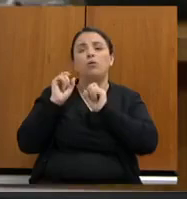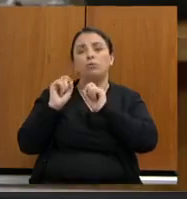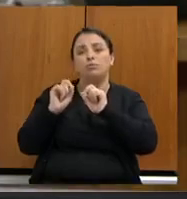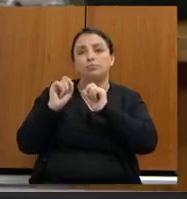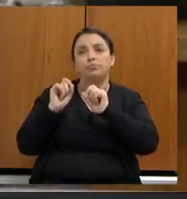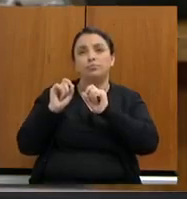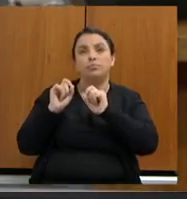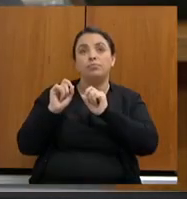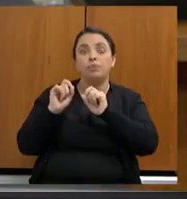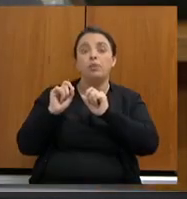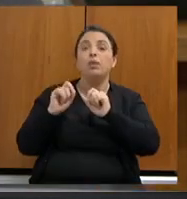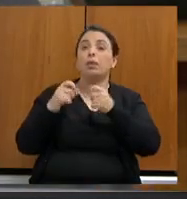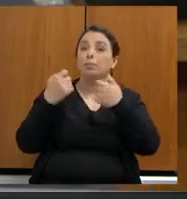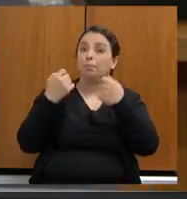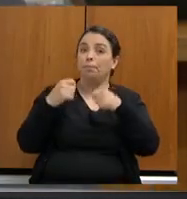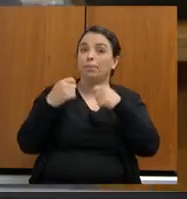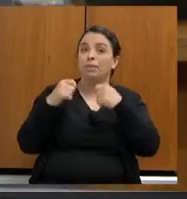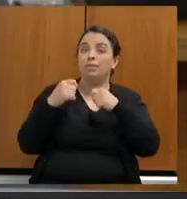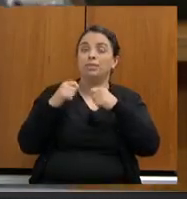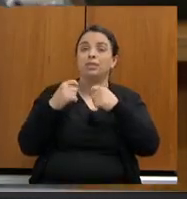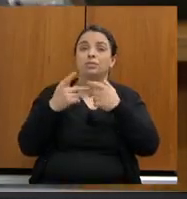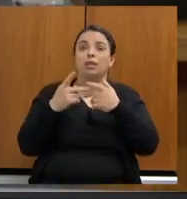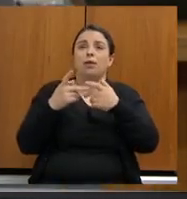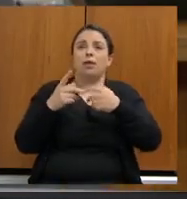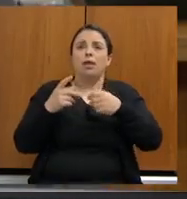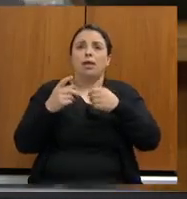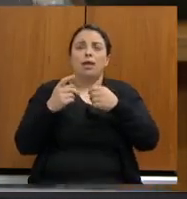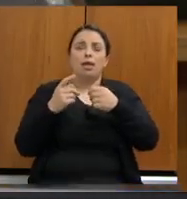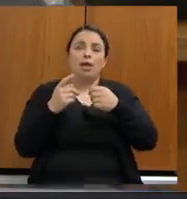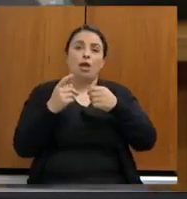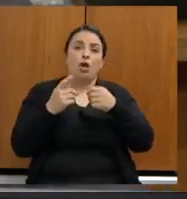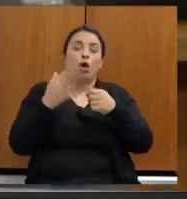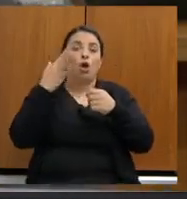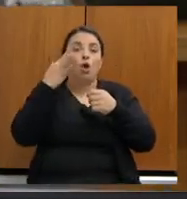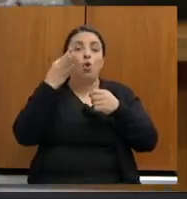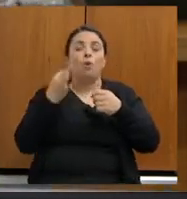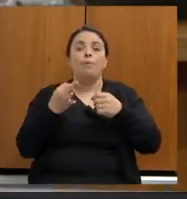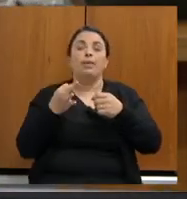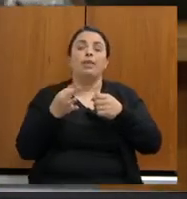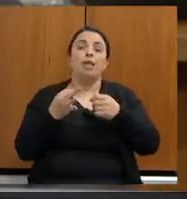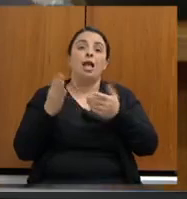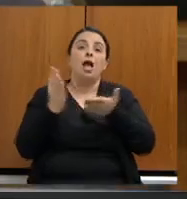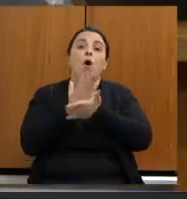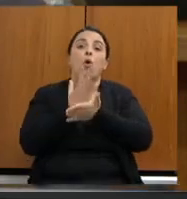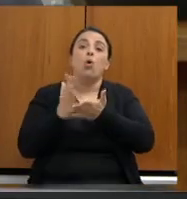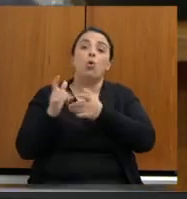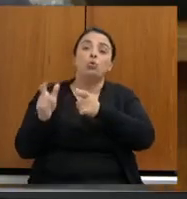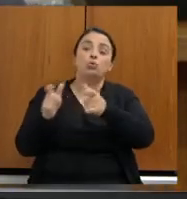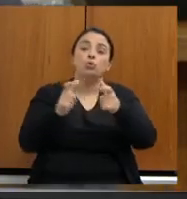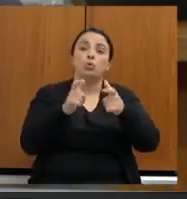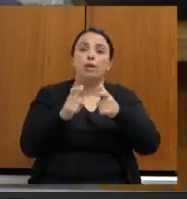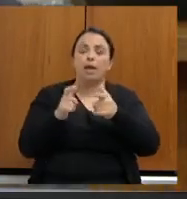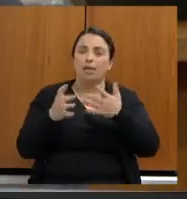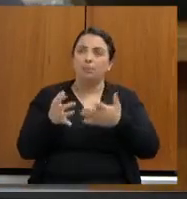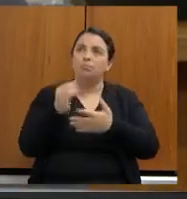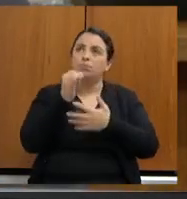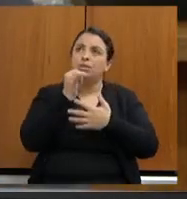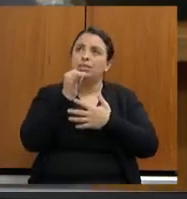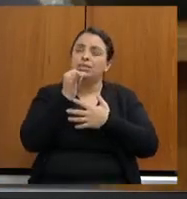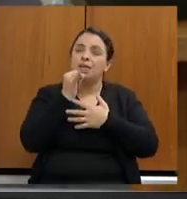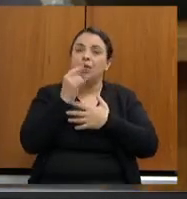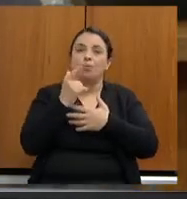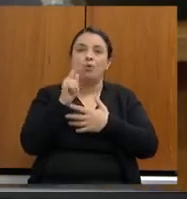o caso de buscar buscarmos entender algumas localidades como o Governador Valadares